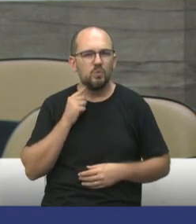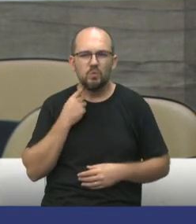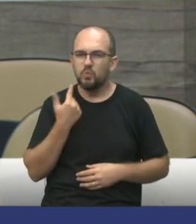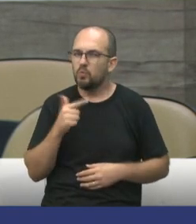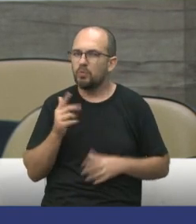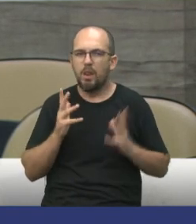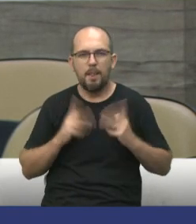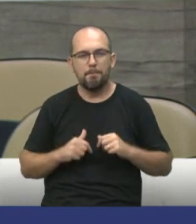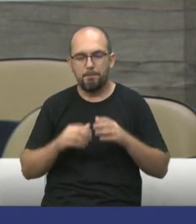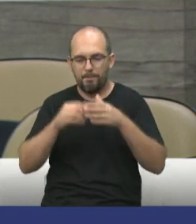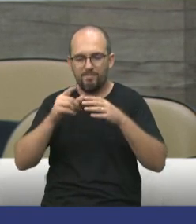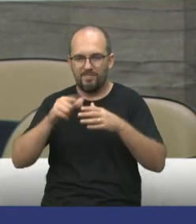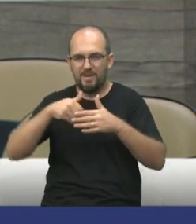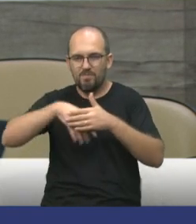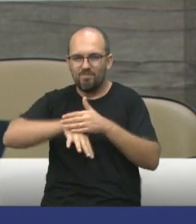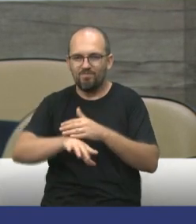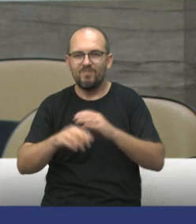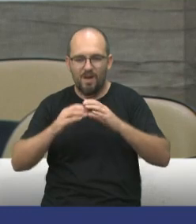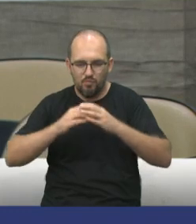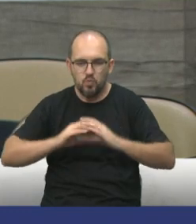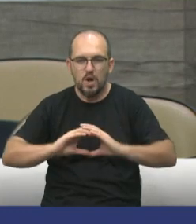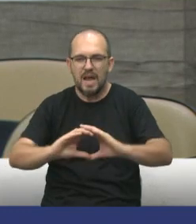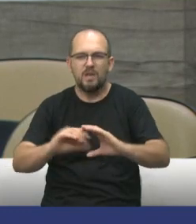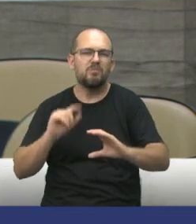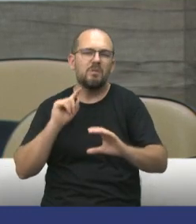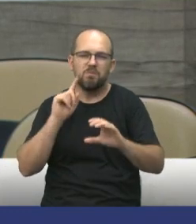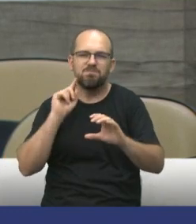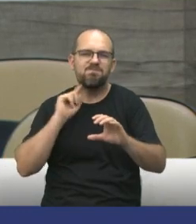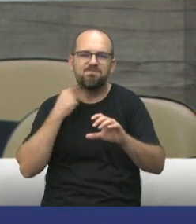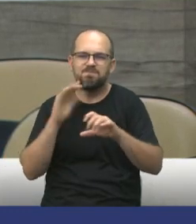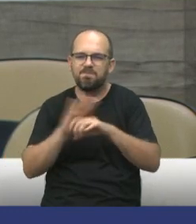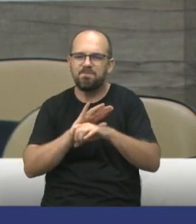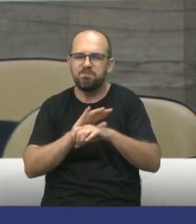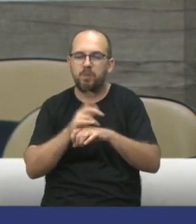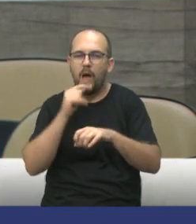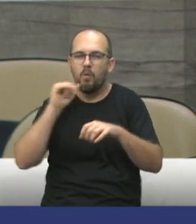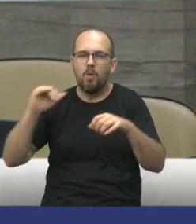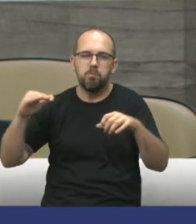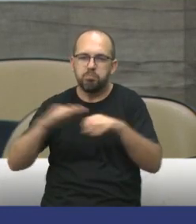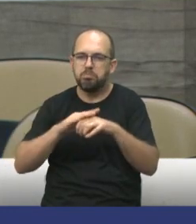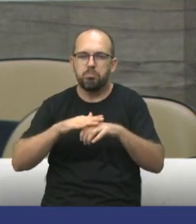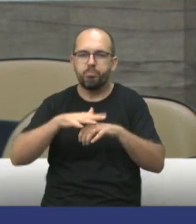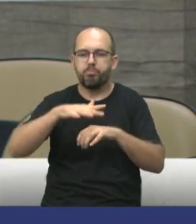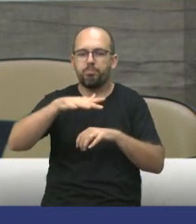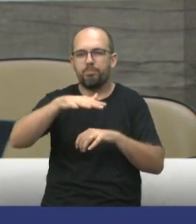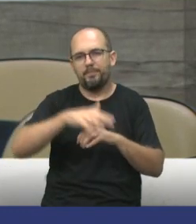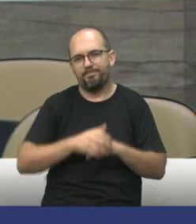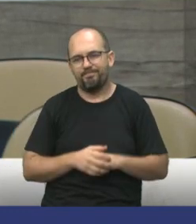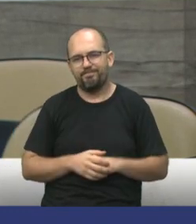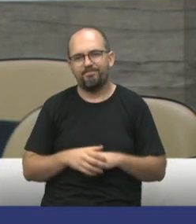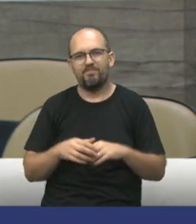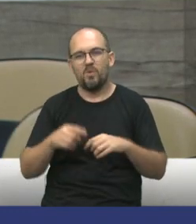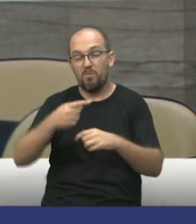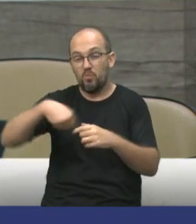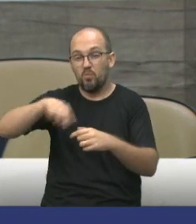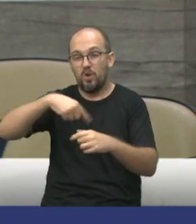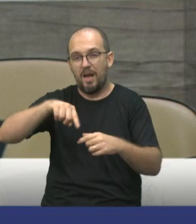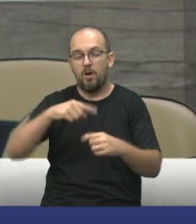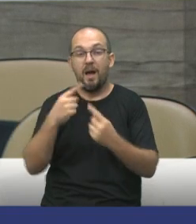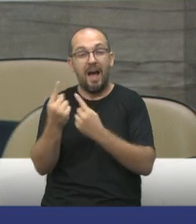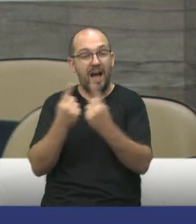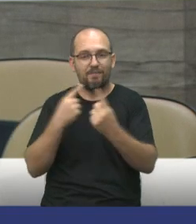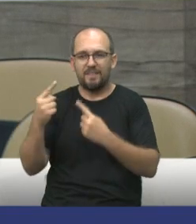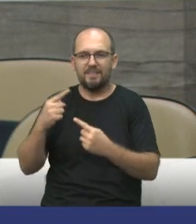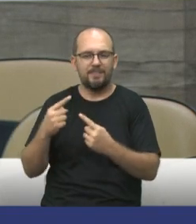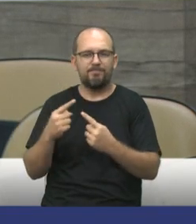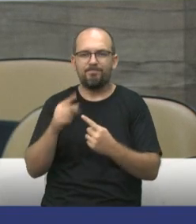limpeza de bueiro, buracos, e nessa avenida principal não tem condições